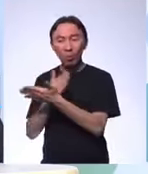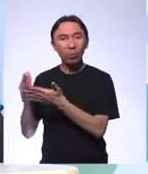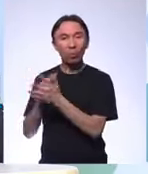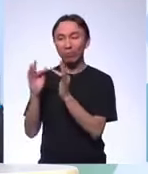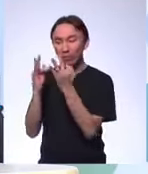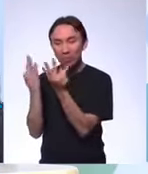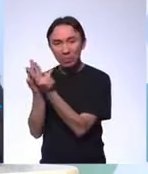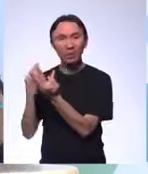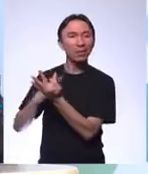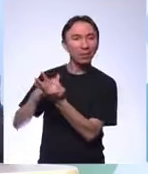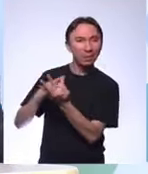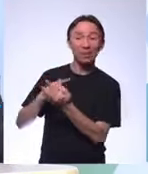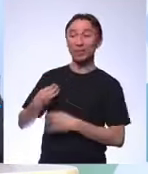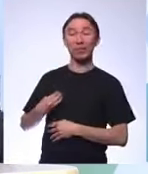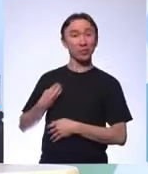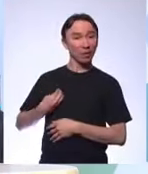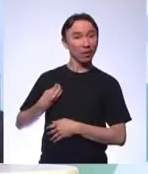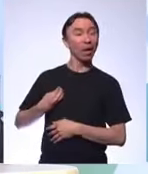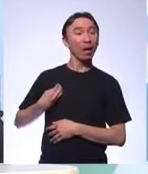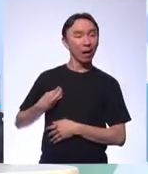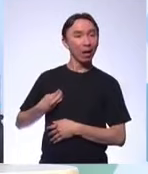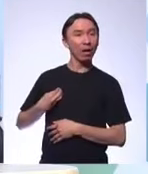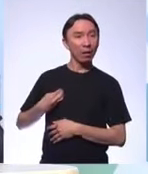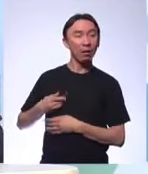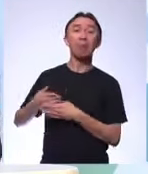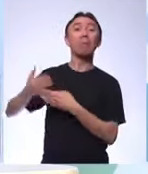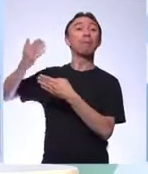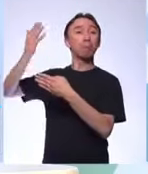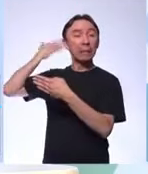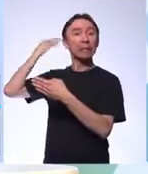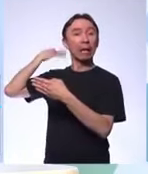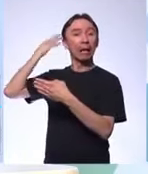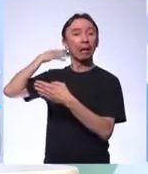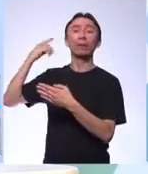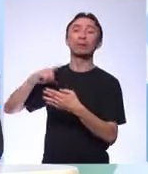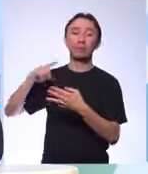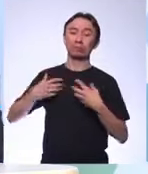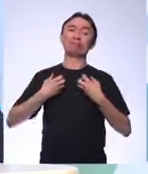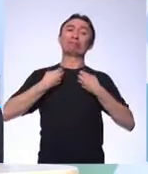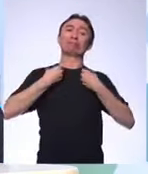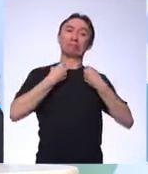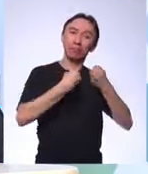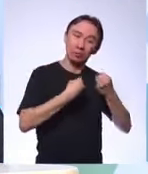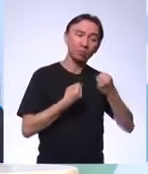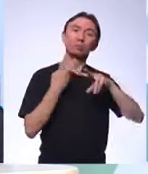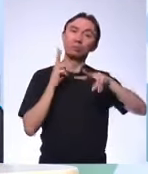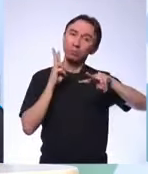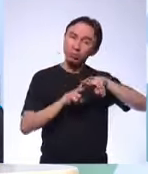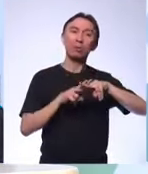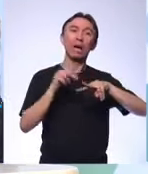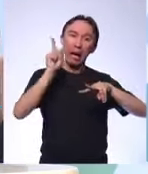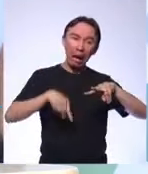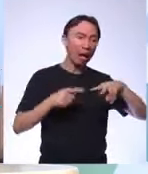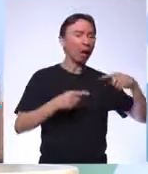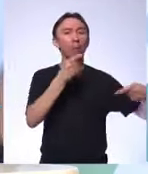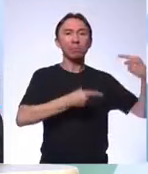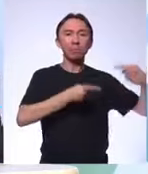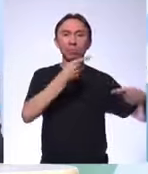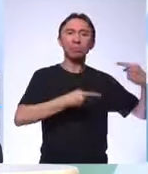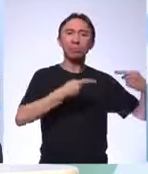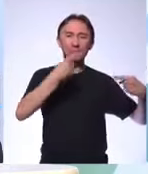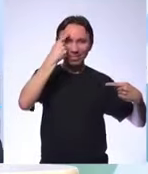vivas, saudáveis ali com eles, né, membros da família, que foram presos políticos na ditadura